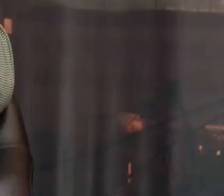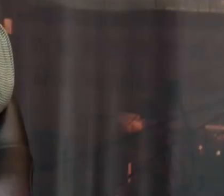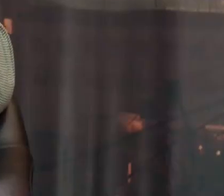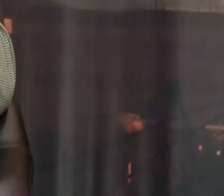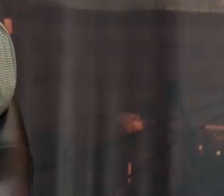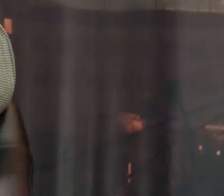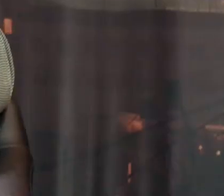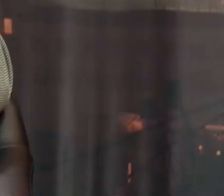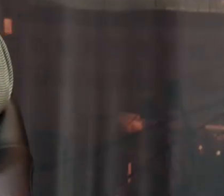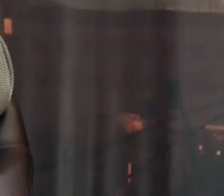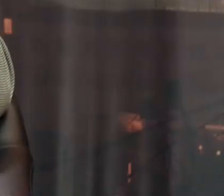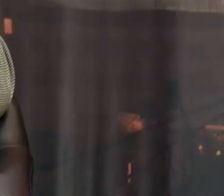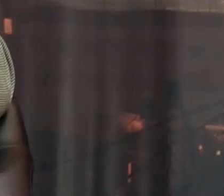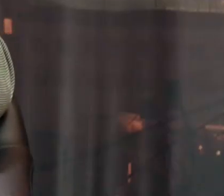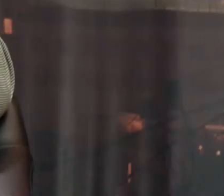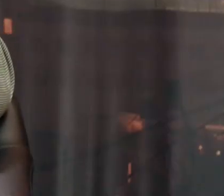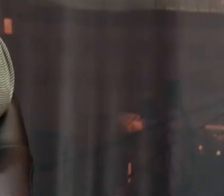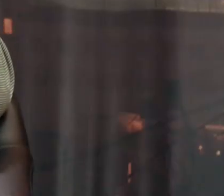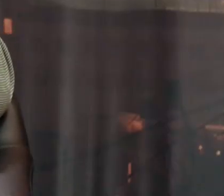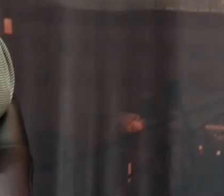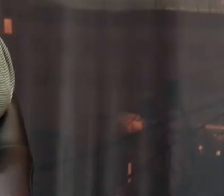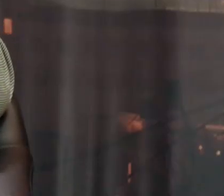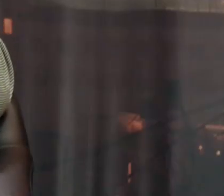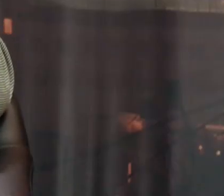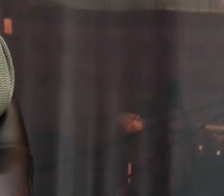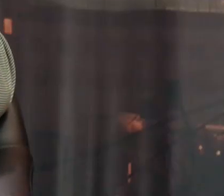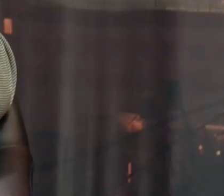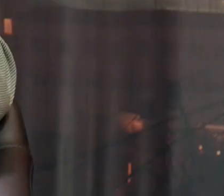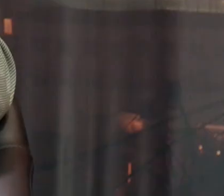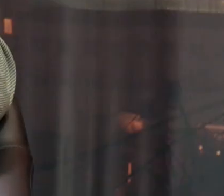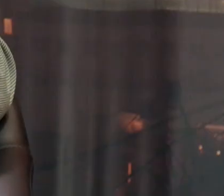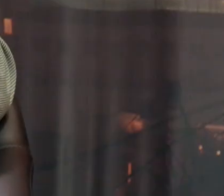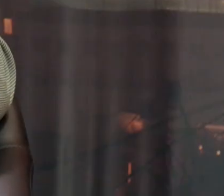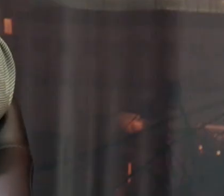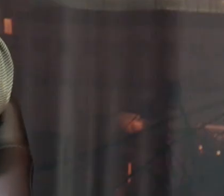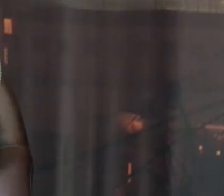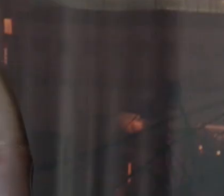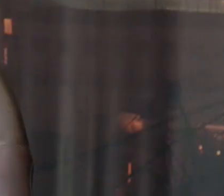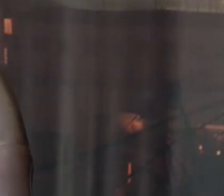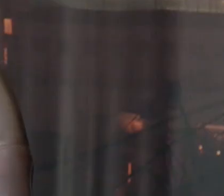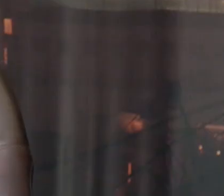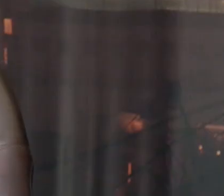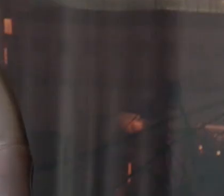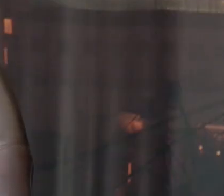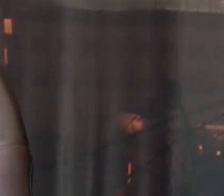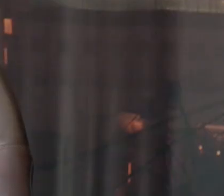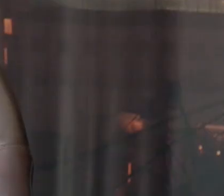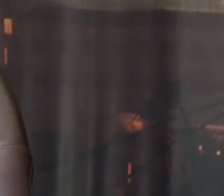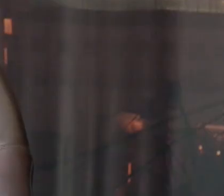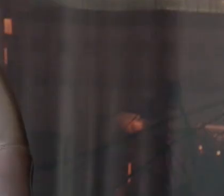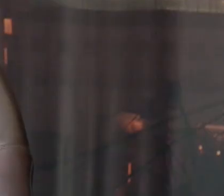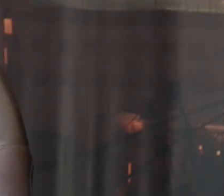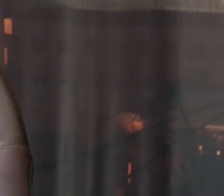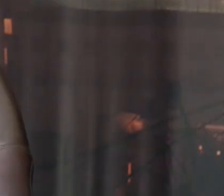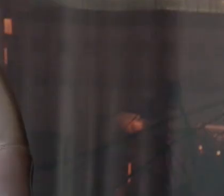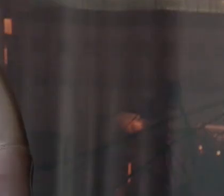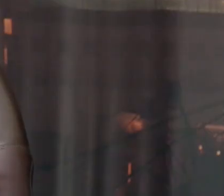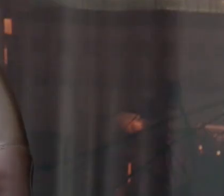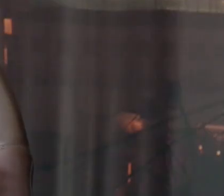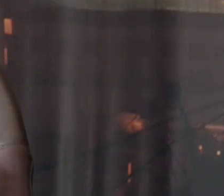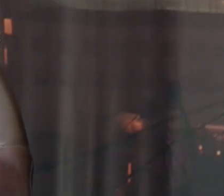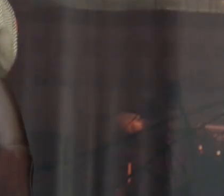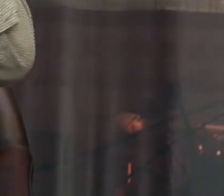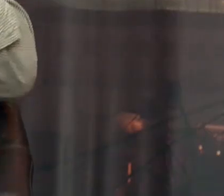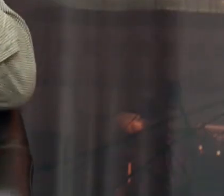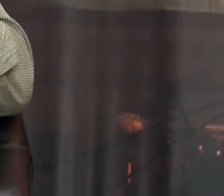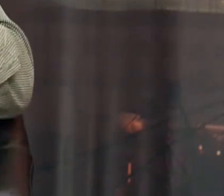gente mesmo, né? Acho que a fala da Yun-Si no começo disse a respeito disso, e a gente precisa ter esse